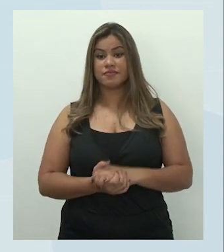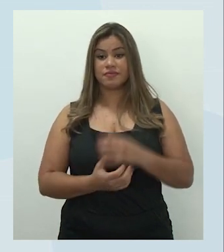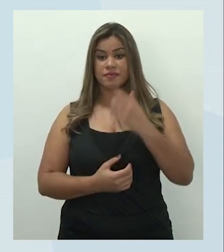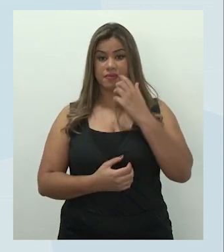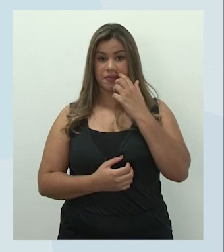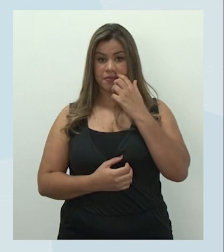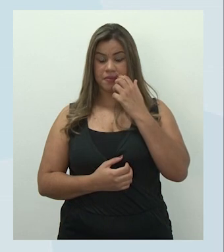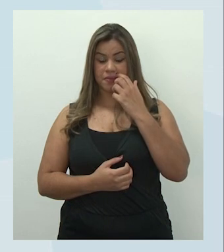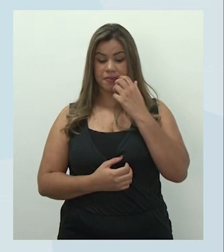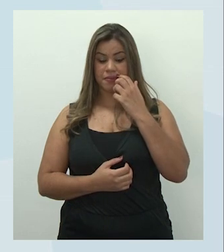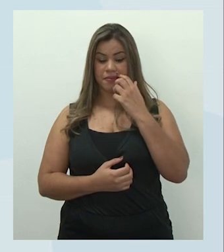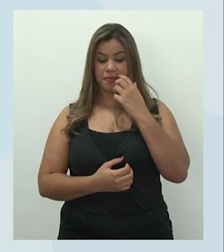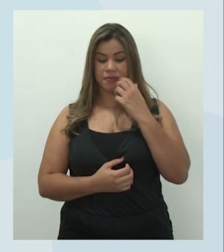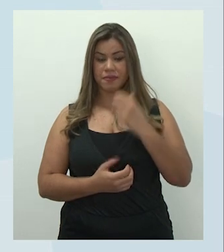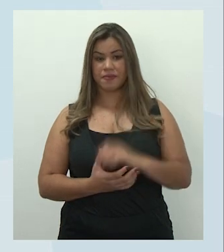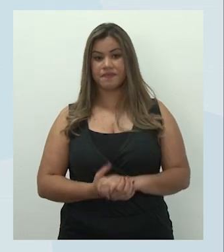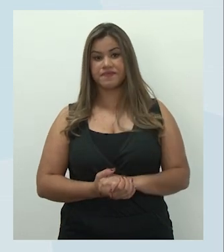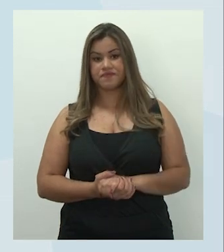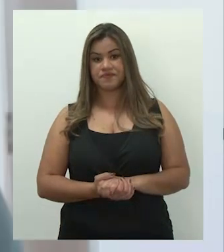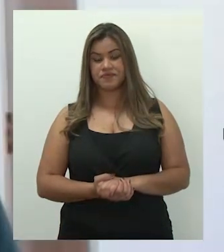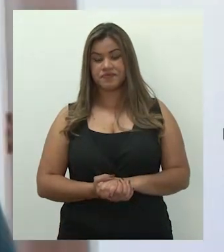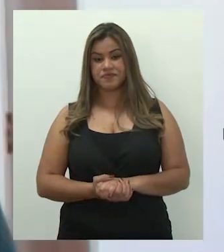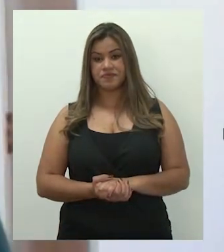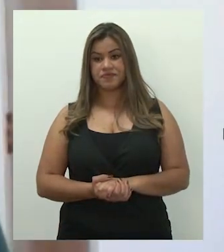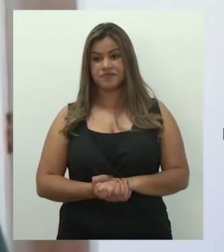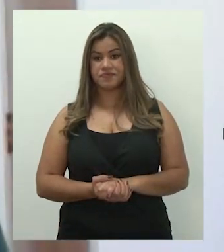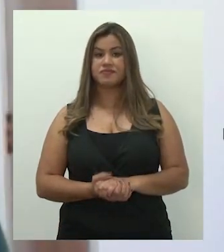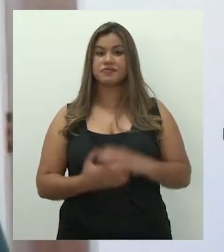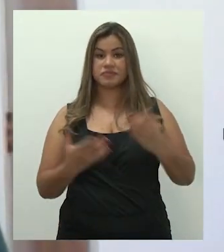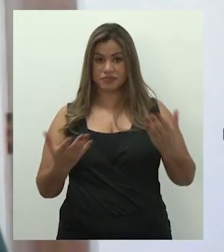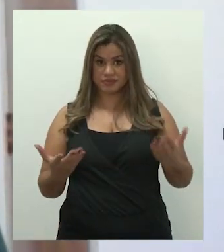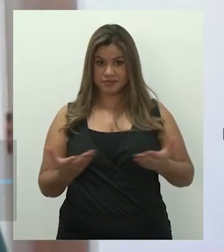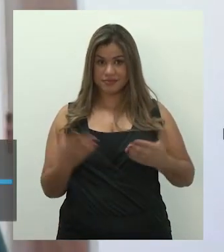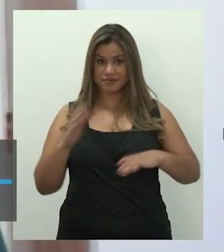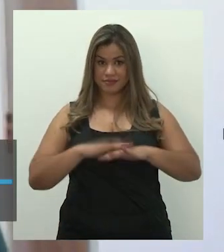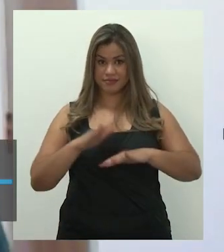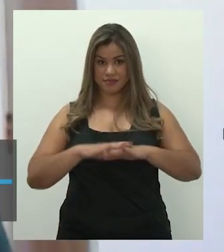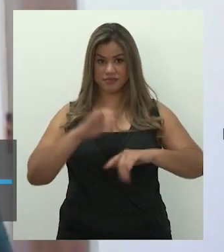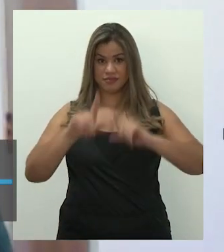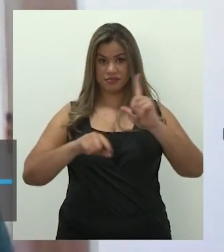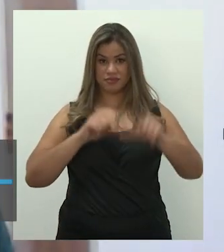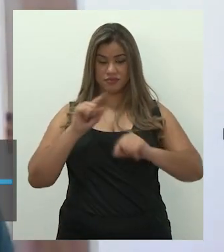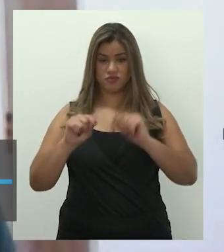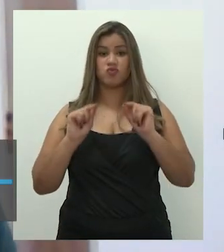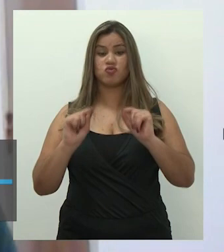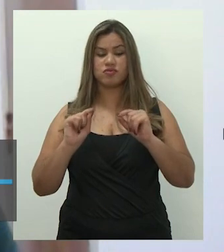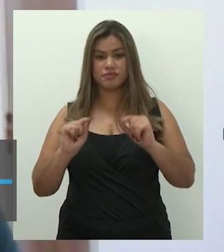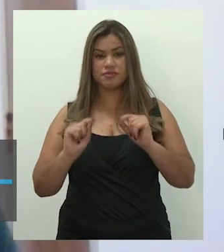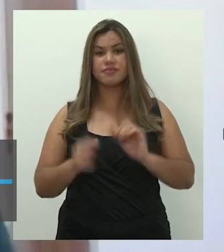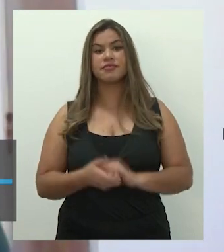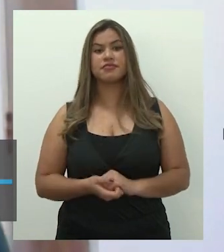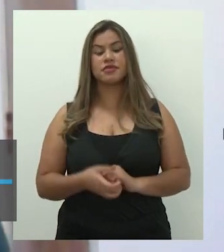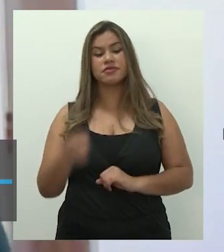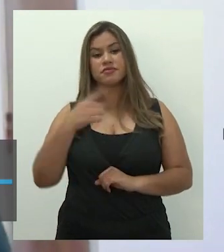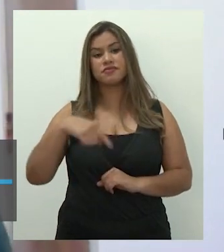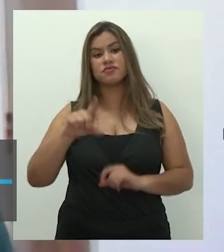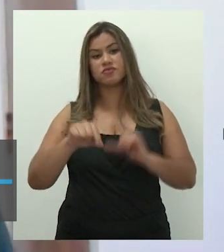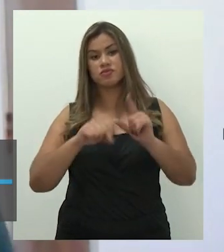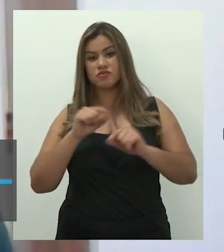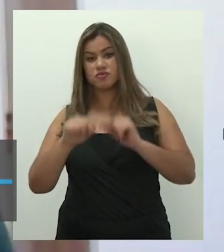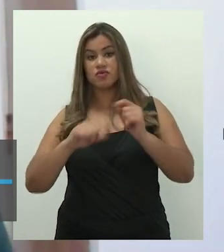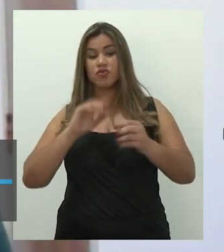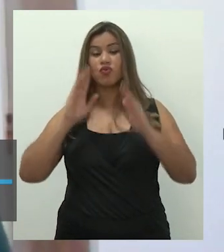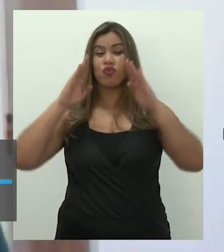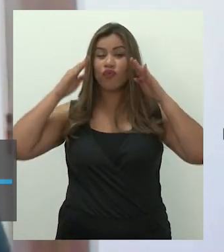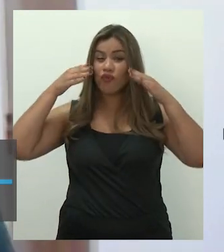Então, agora, o que a gente escolheu para esse momento de hoje, né? Nós escolhemos manter o